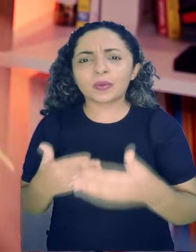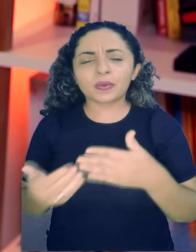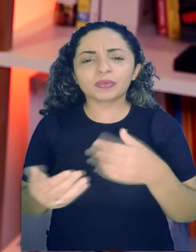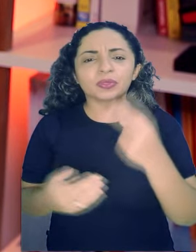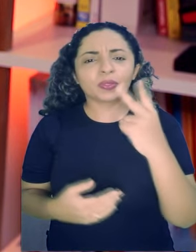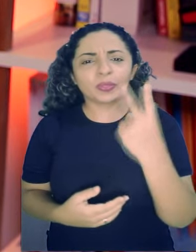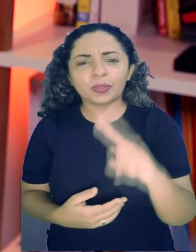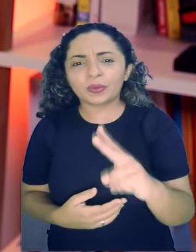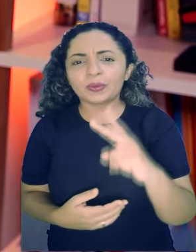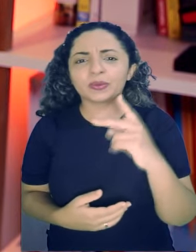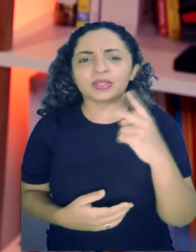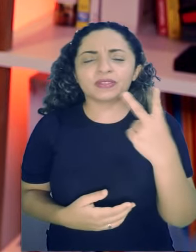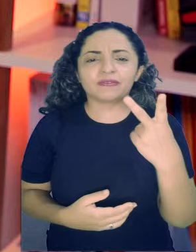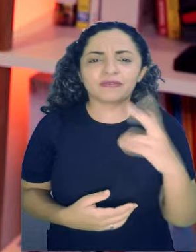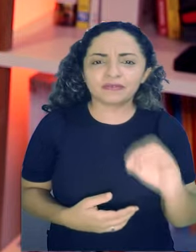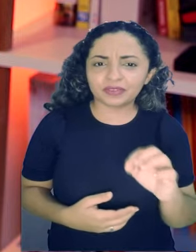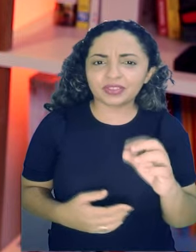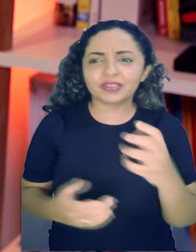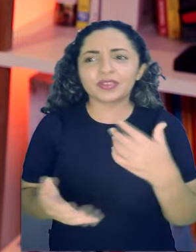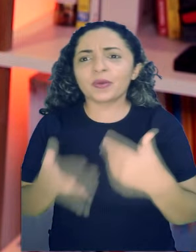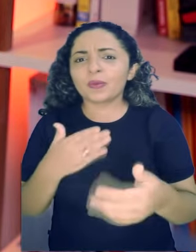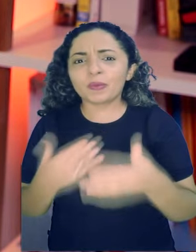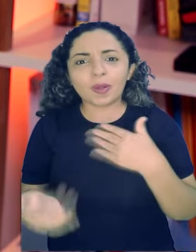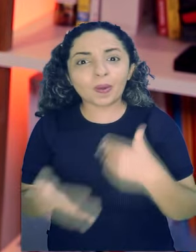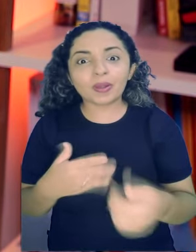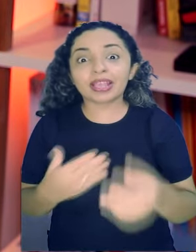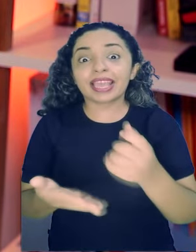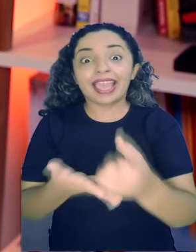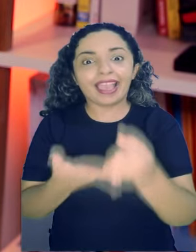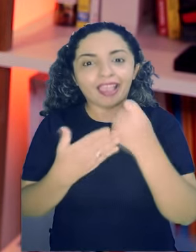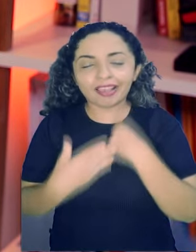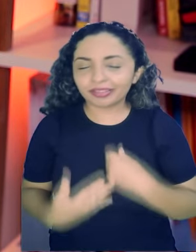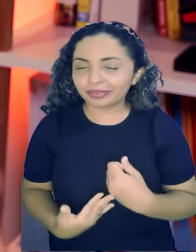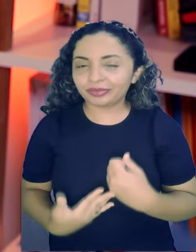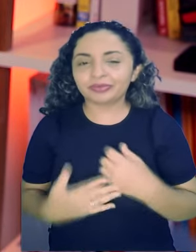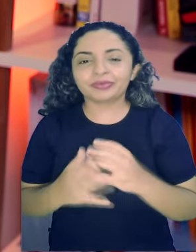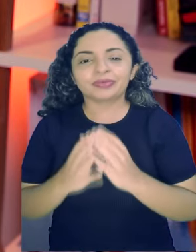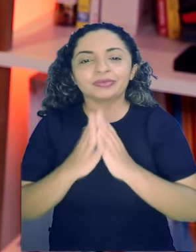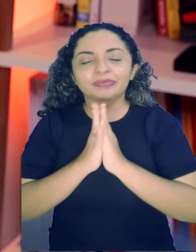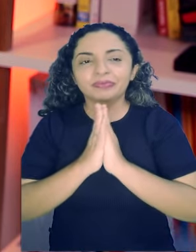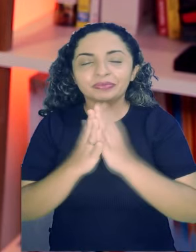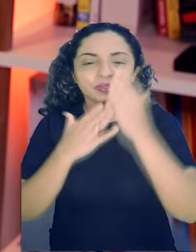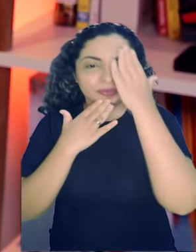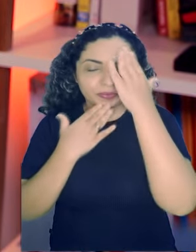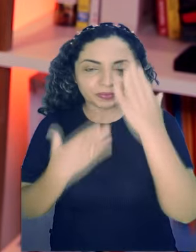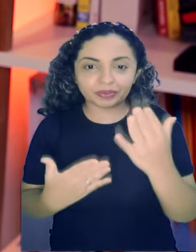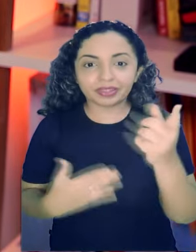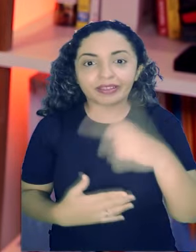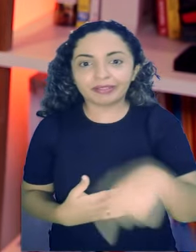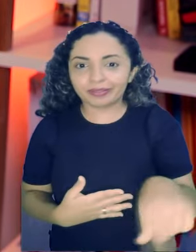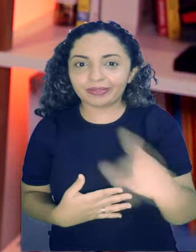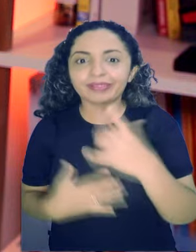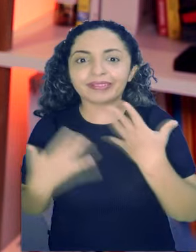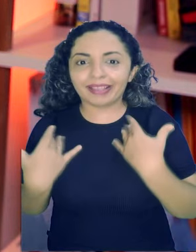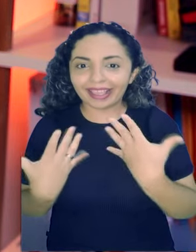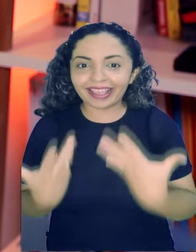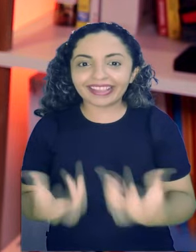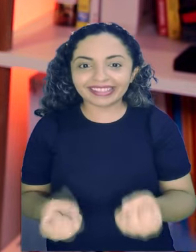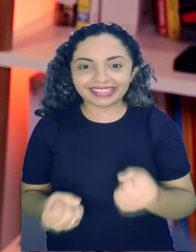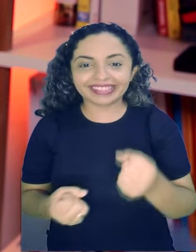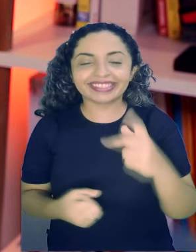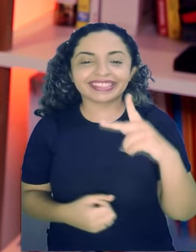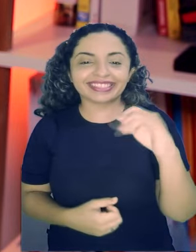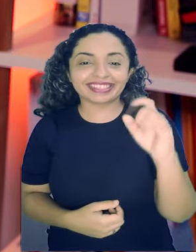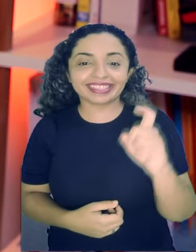Tem gente que doa R$2, tem gente que doa R$20, tem gente que doa R$50, não importa. Qualquer valor é super bem-vindo, você pode